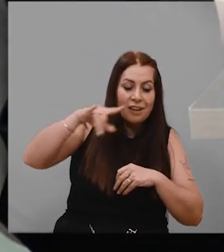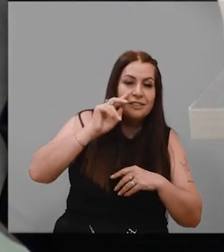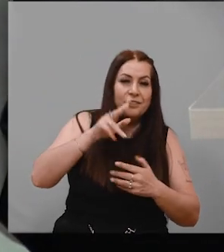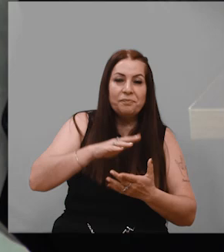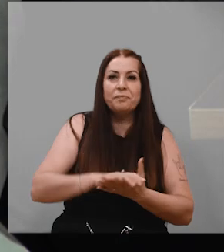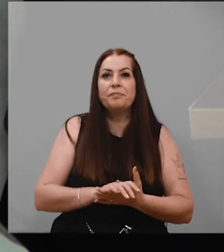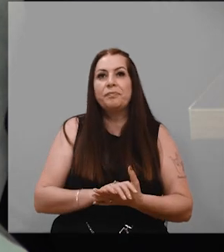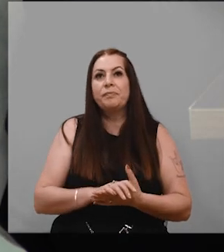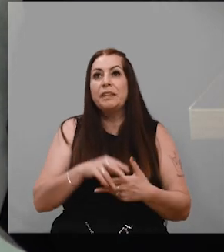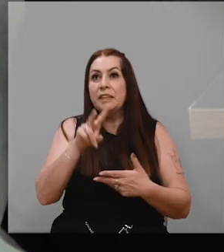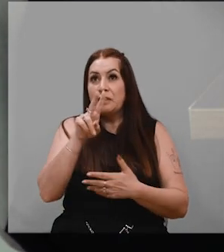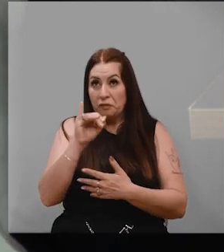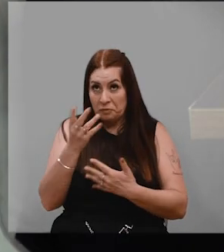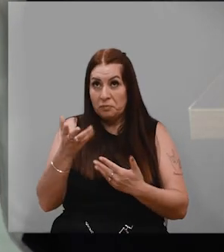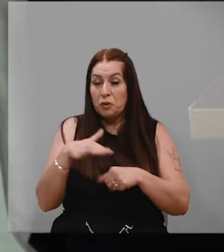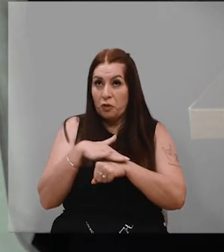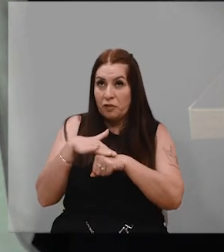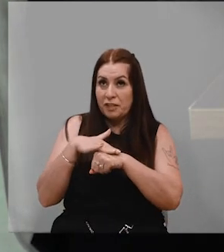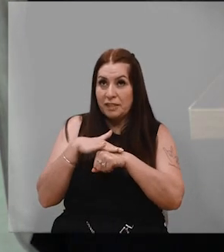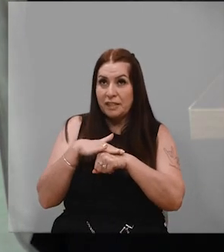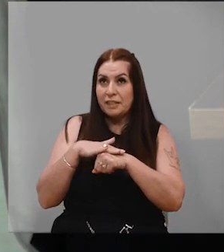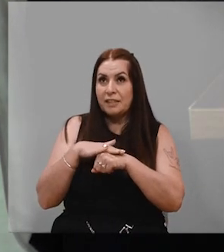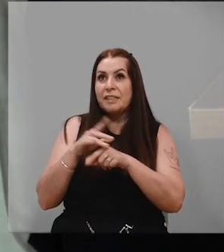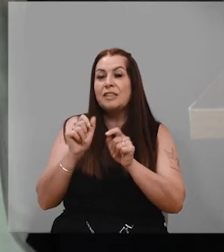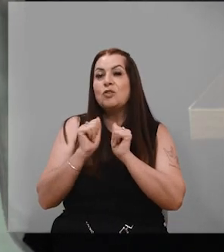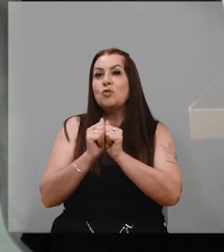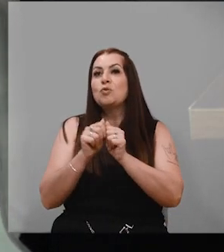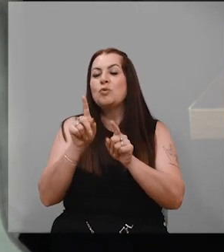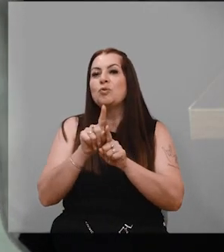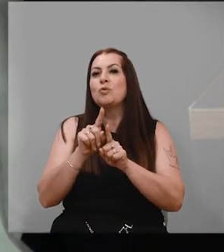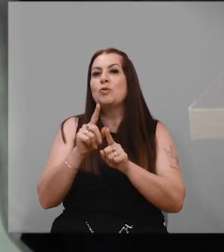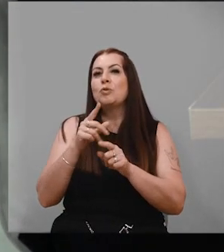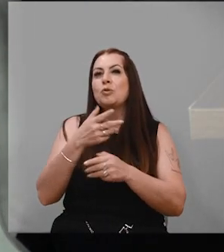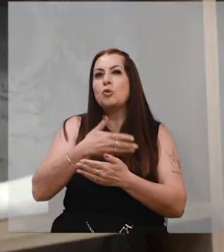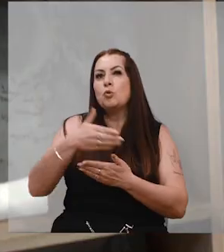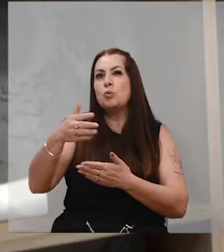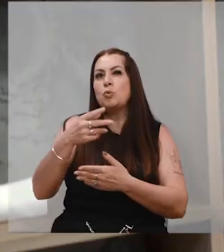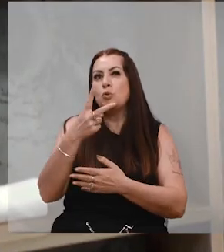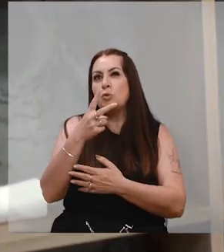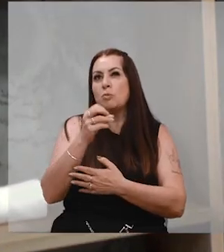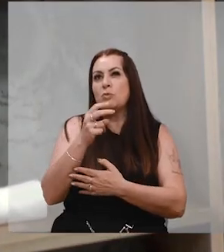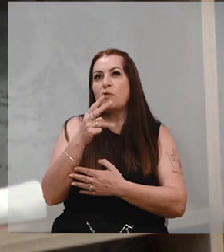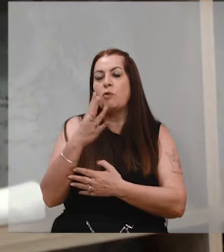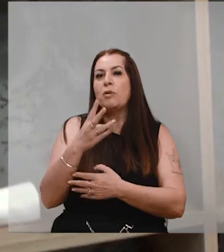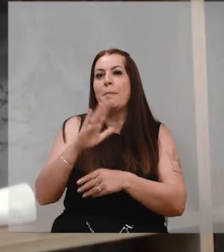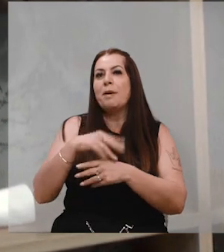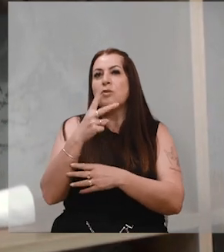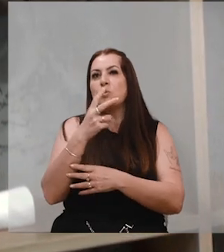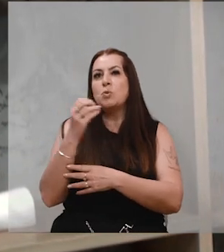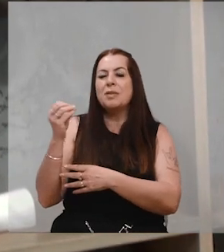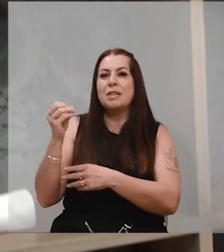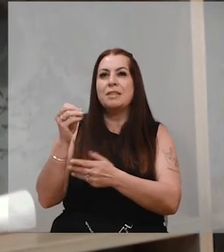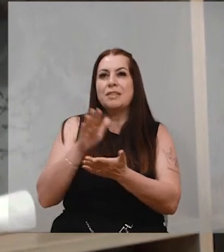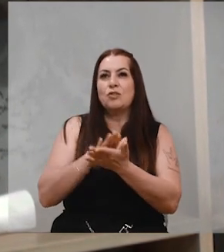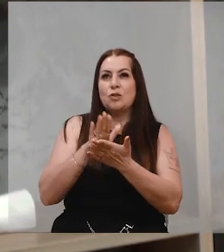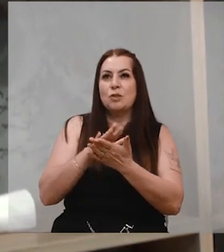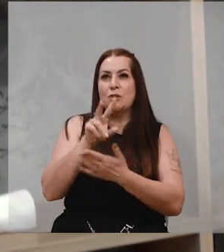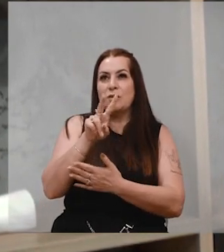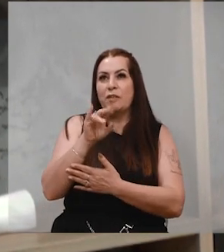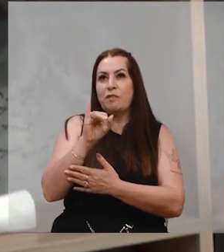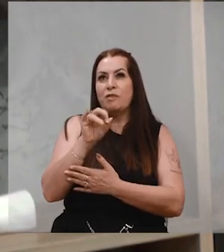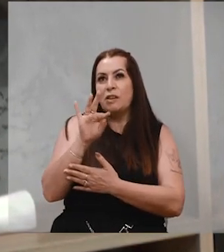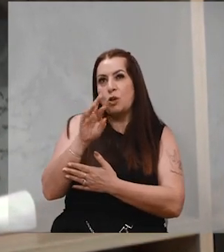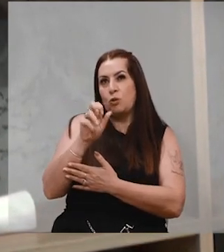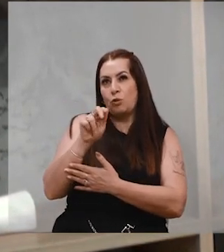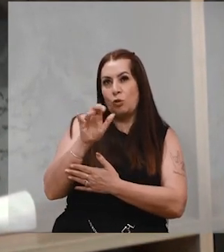Vi, vamos falar um pouquinho do Direto da Redação, que ao longo de 2024 foram mais de 200 edições e a Vitória, que puxava